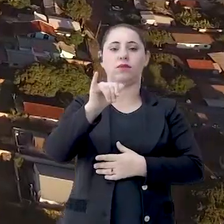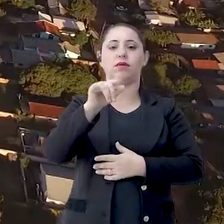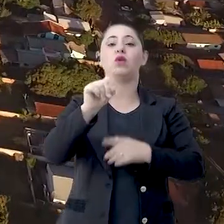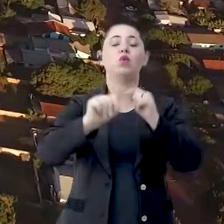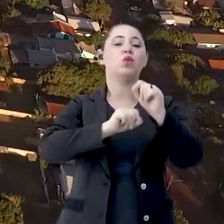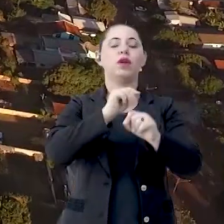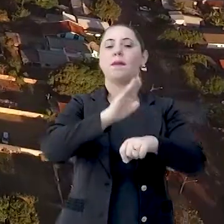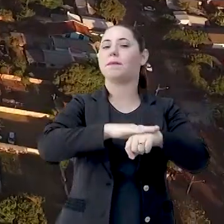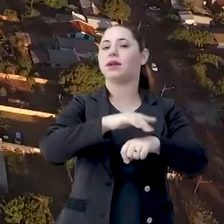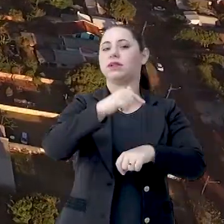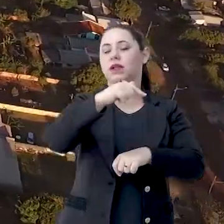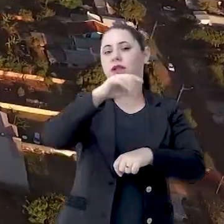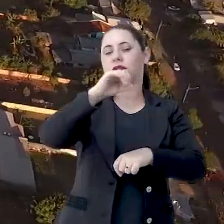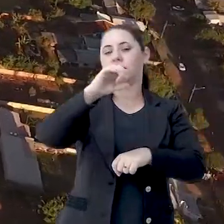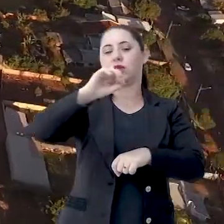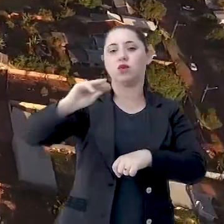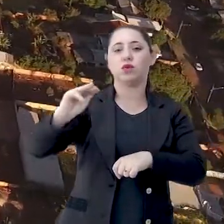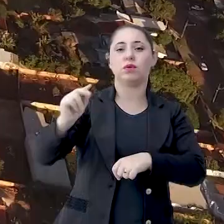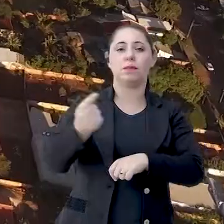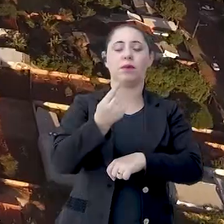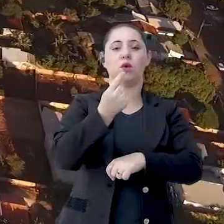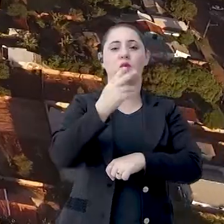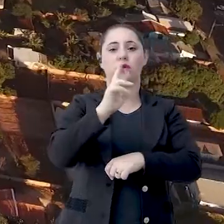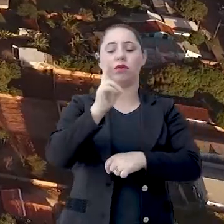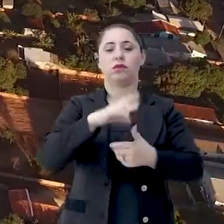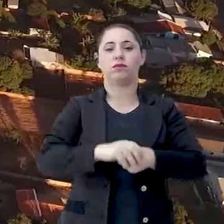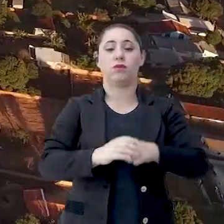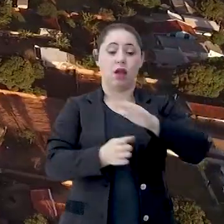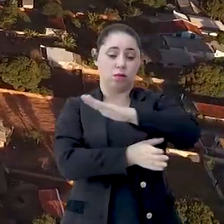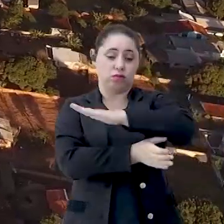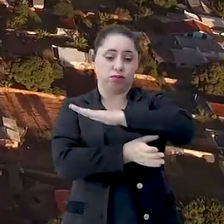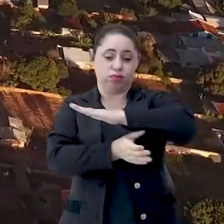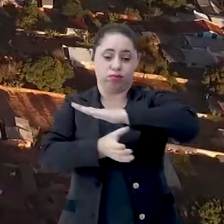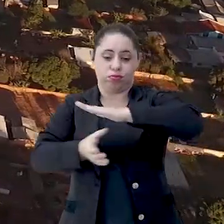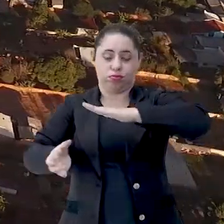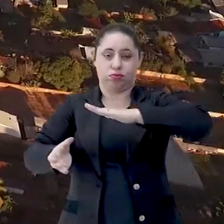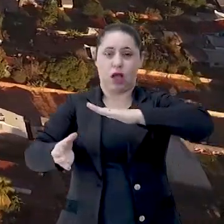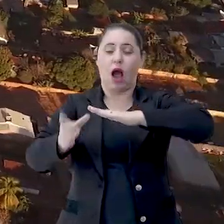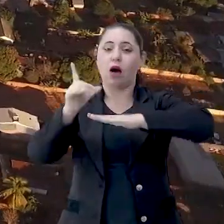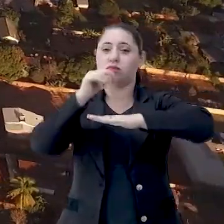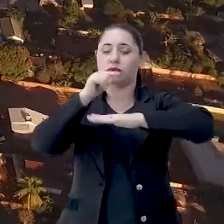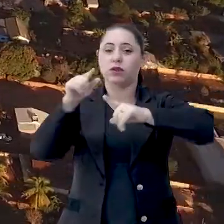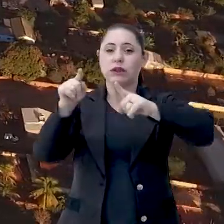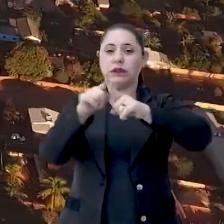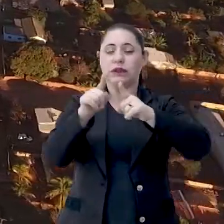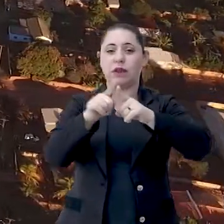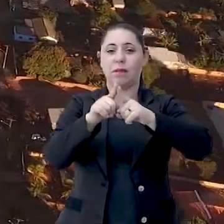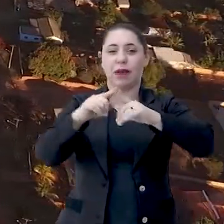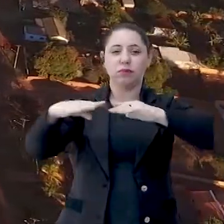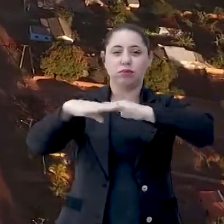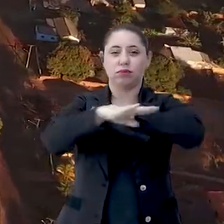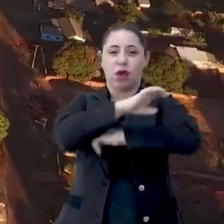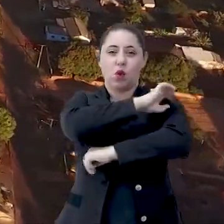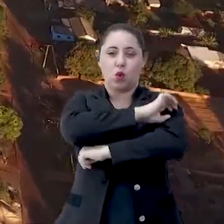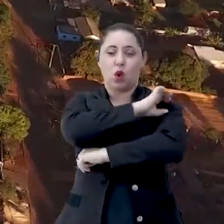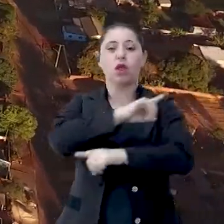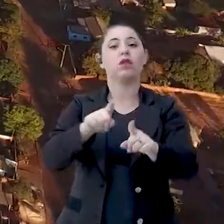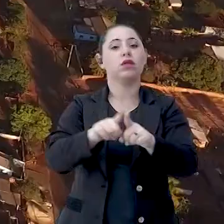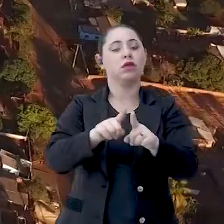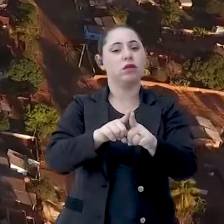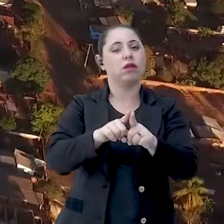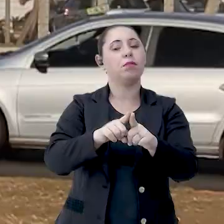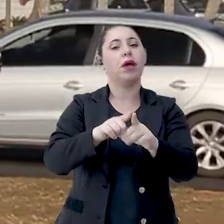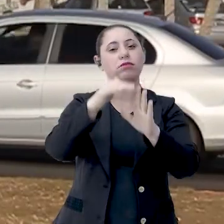Mundo Novo é considerado um município moderno, com uma população estimada em 18 mil habitantes, conforme dados do